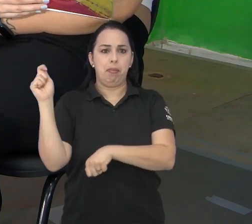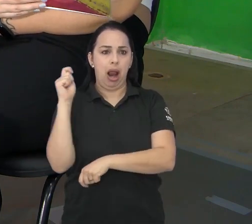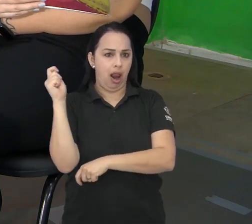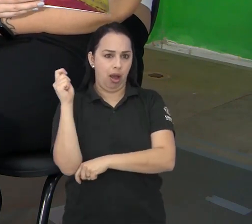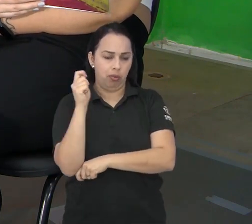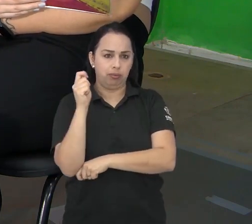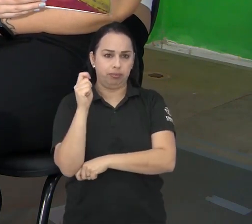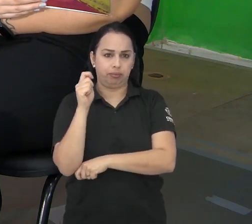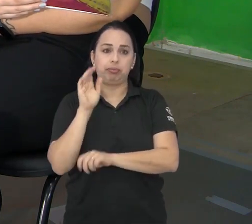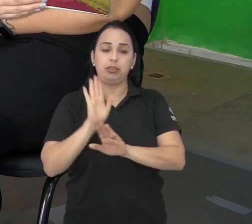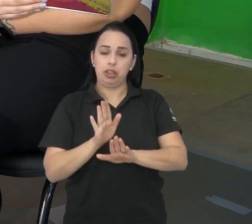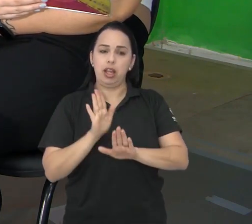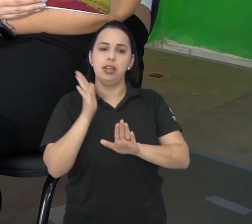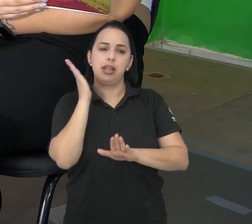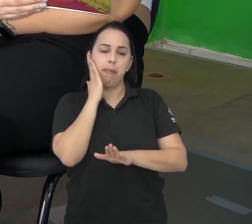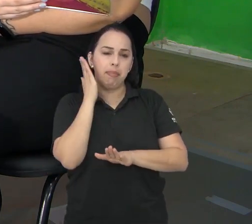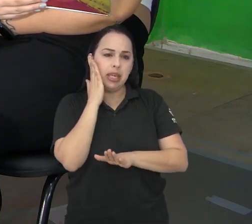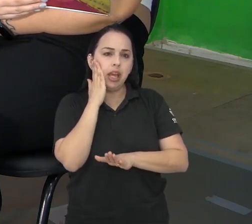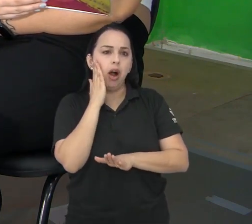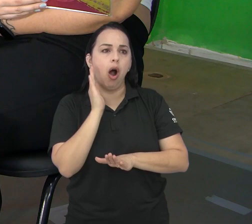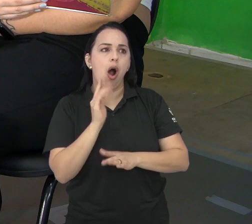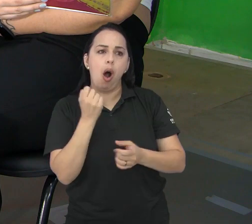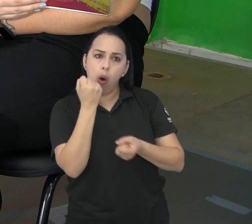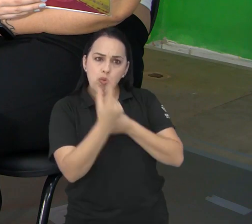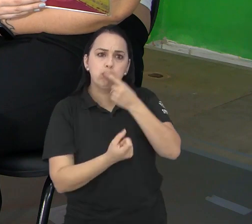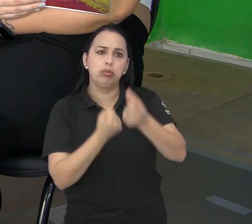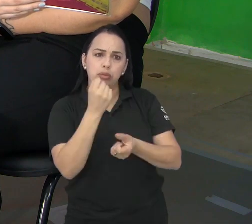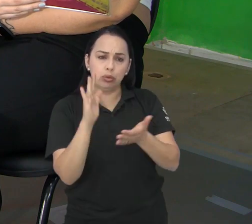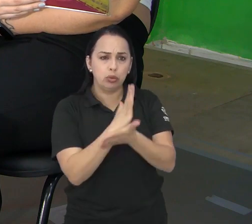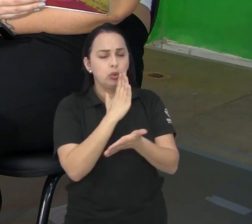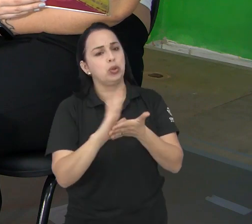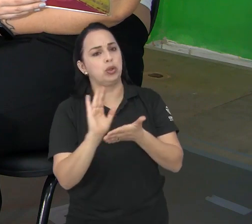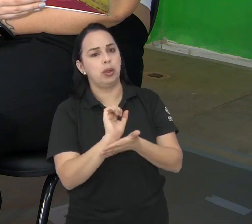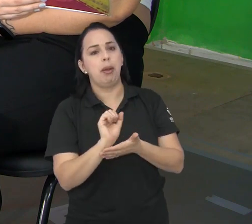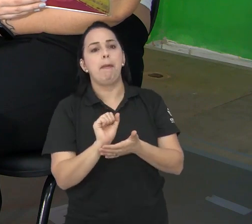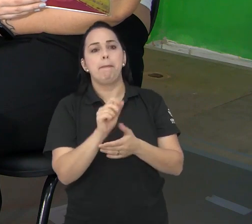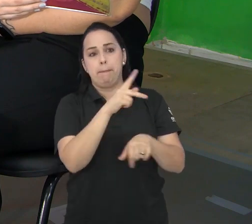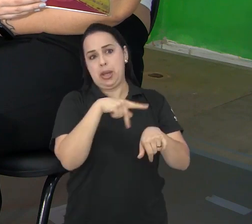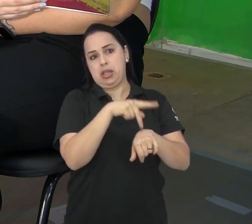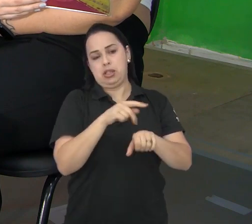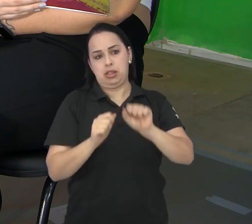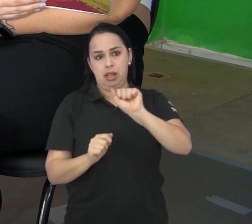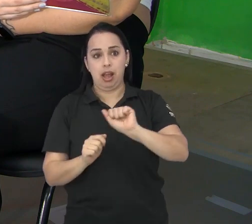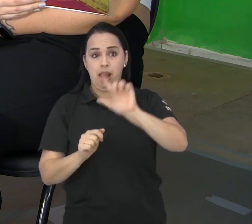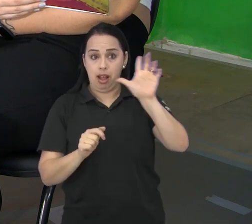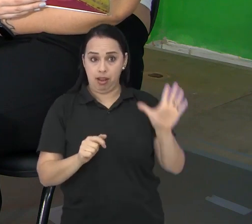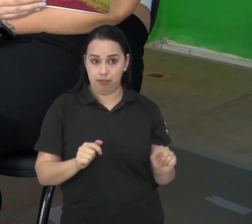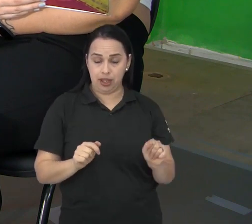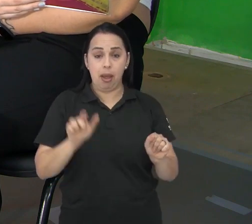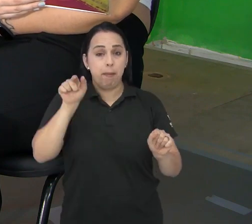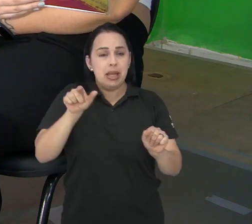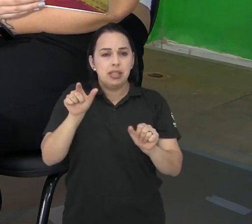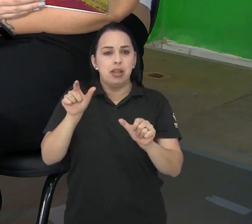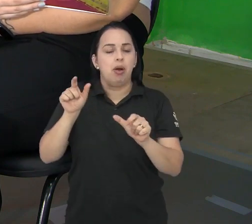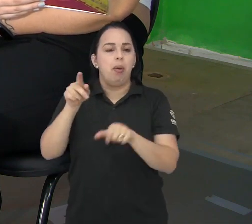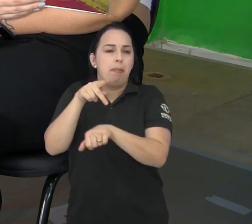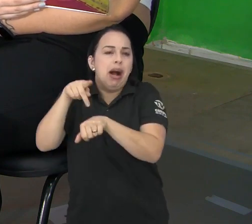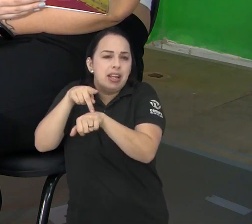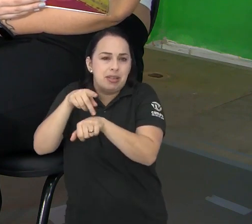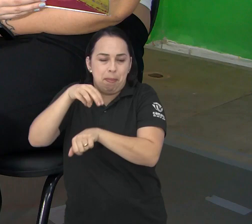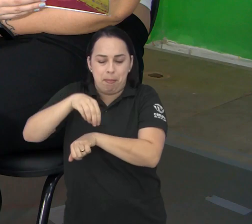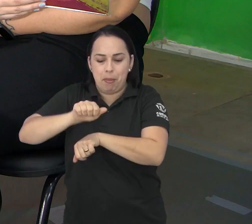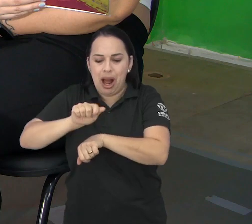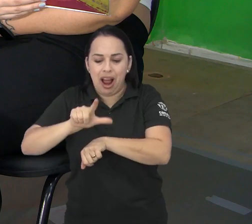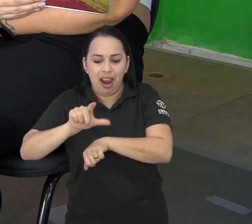países que existem no continente africano, mas o Malawi, por ser um país pequeno, né? E pouco divulgado